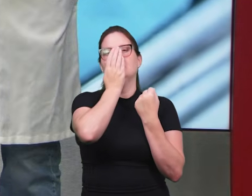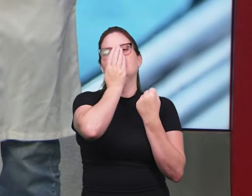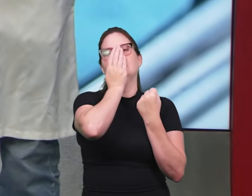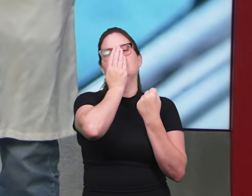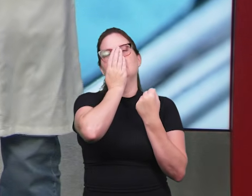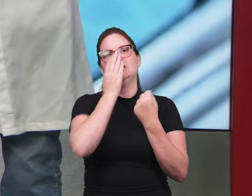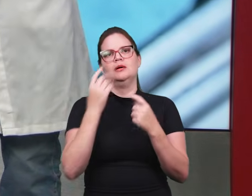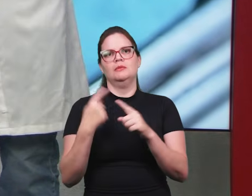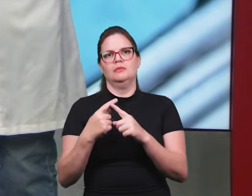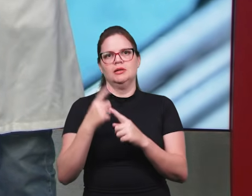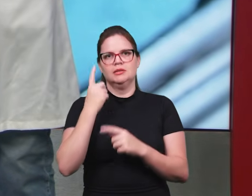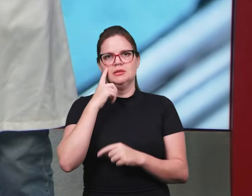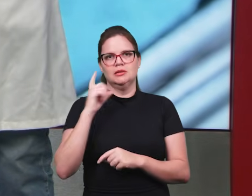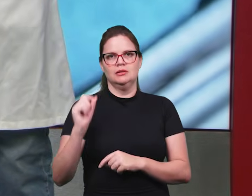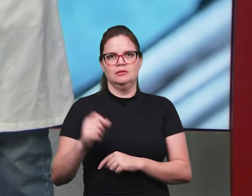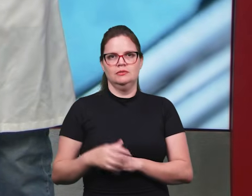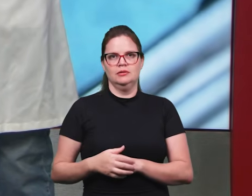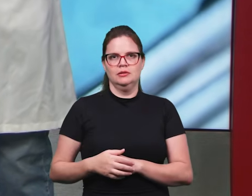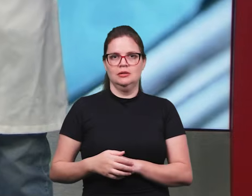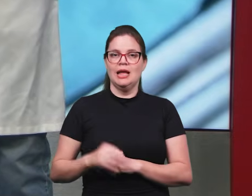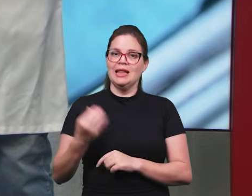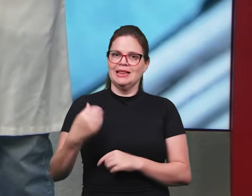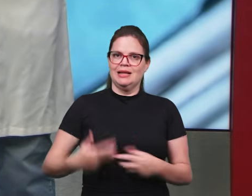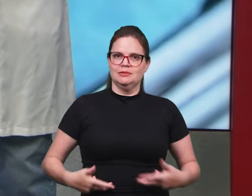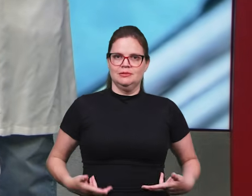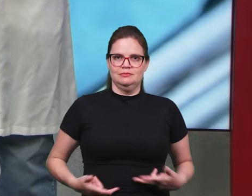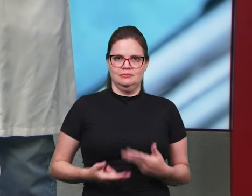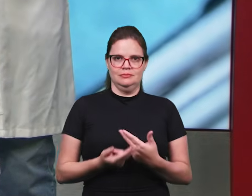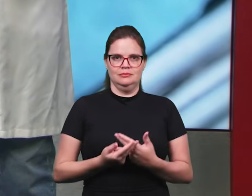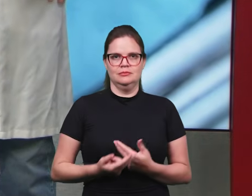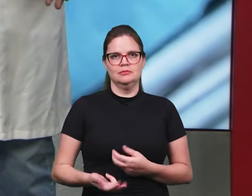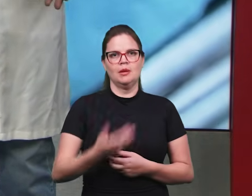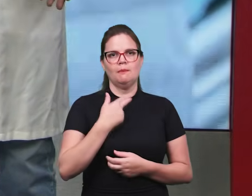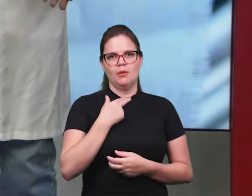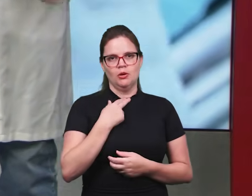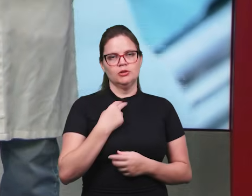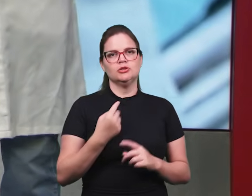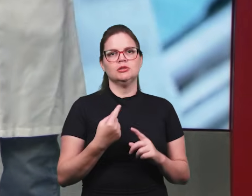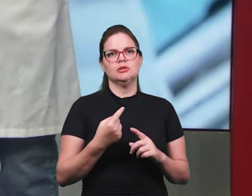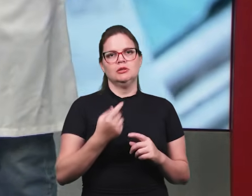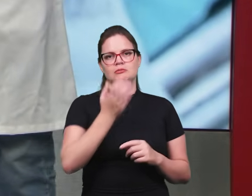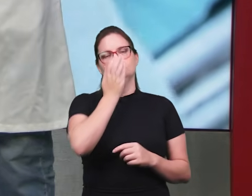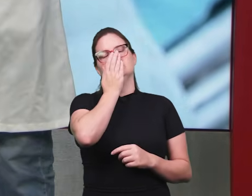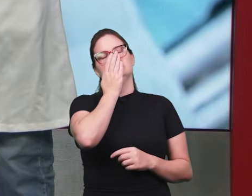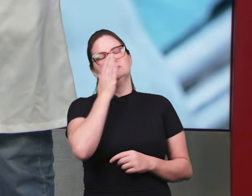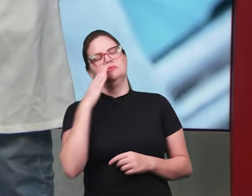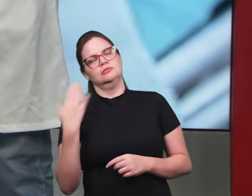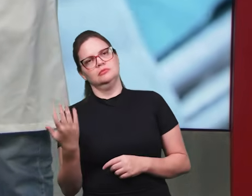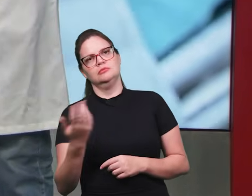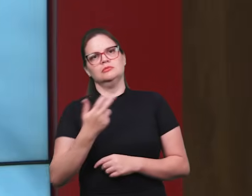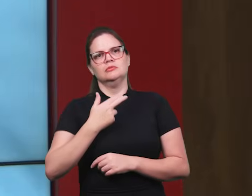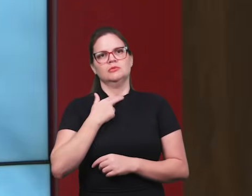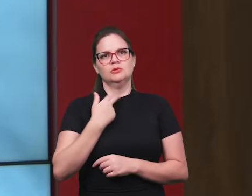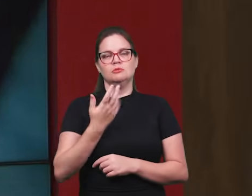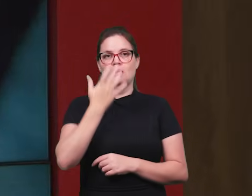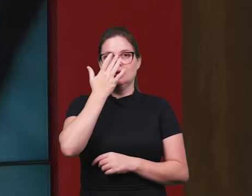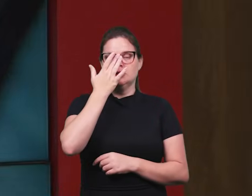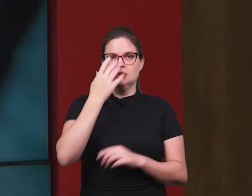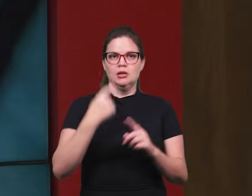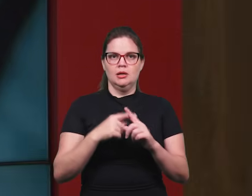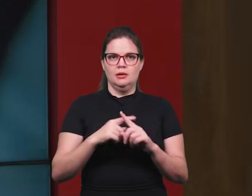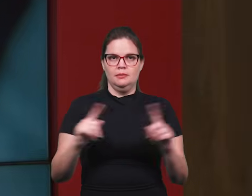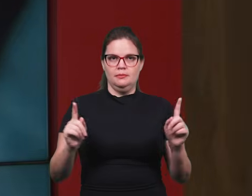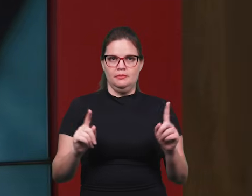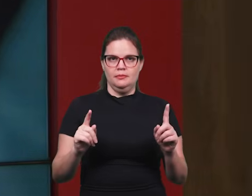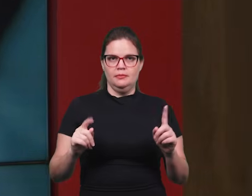desde que permita. Numa cesariana, não, porque se você faz uma sedação antes, pode passar para a placenta e pode passar para o